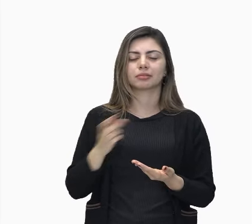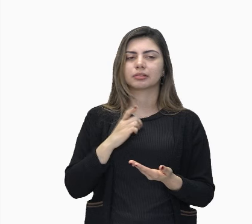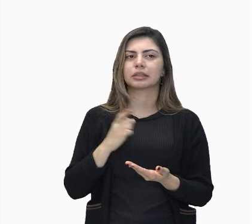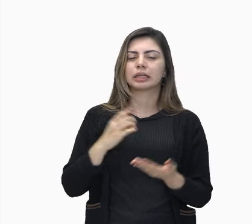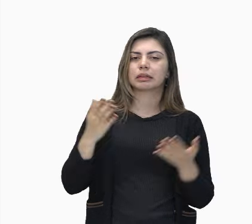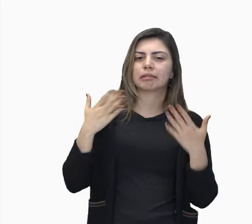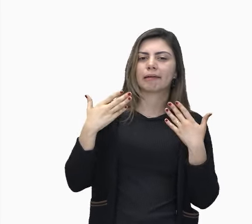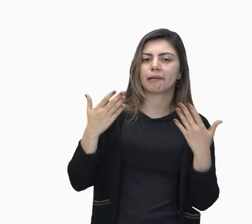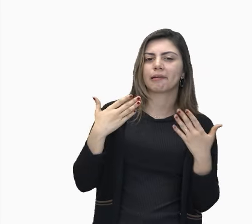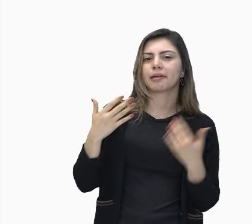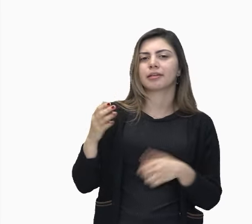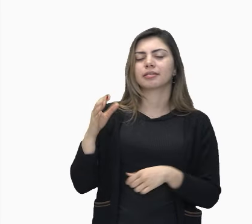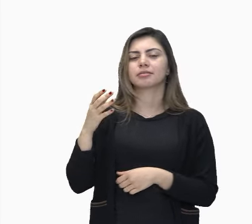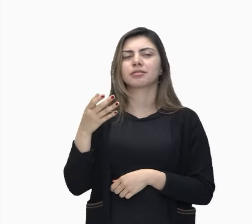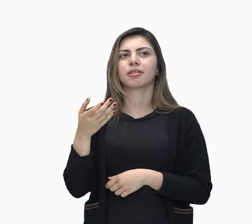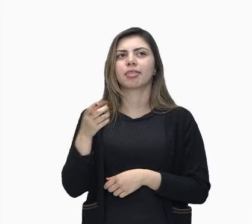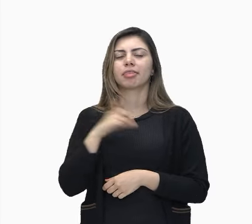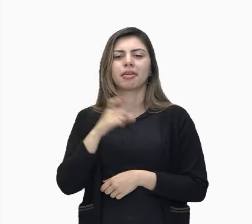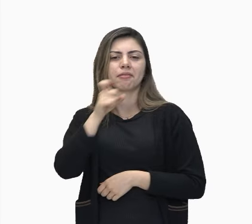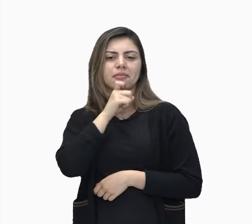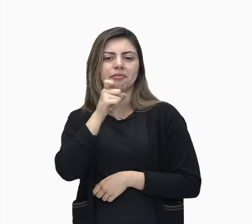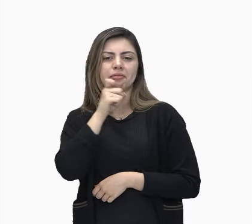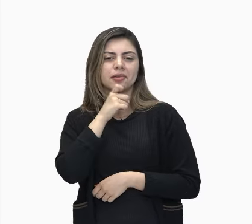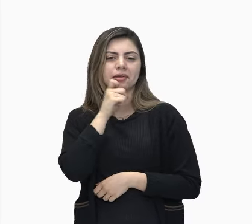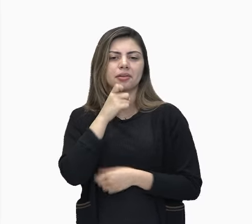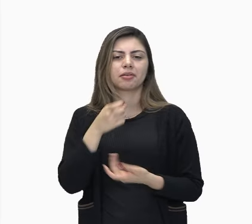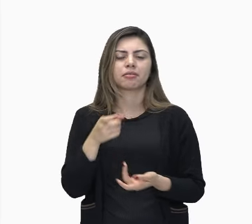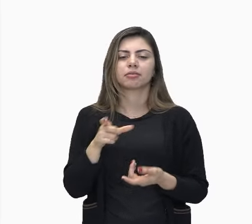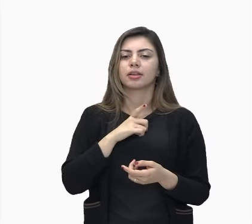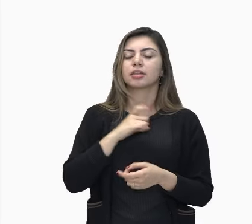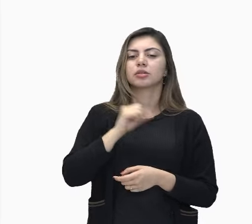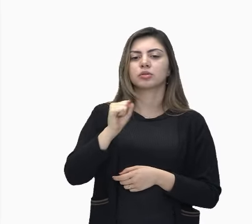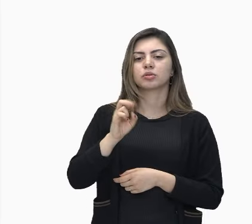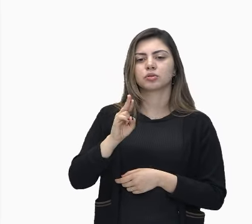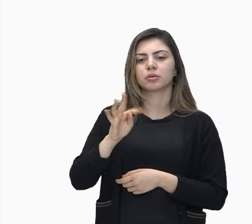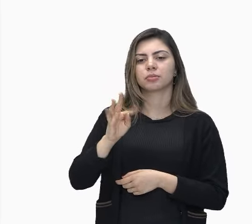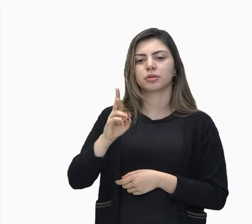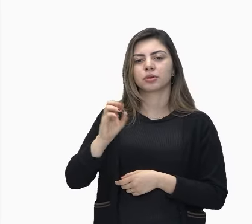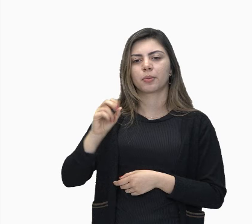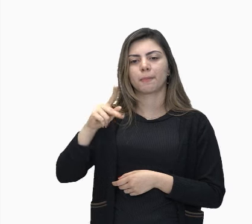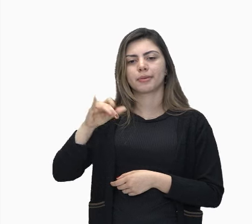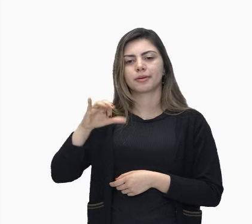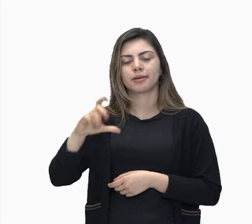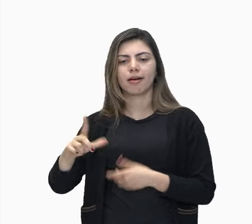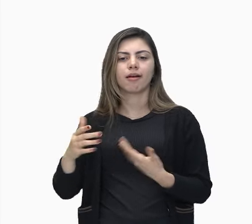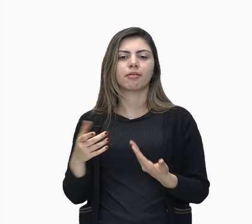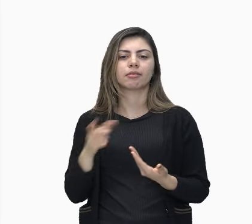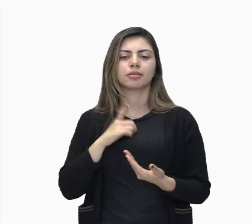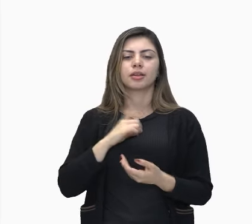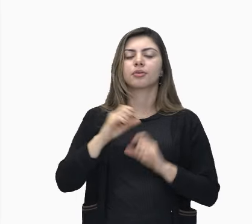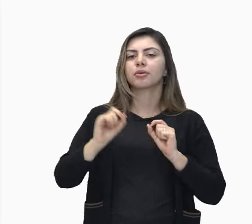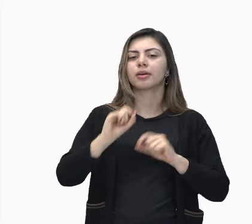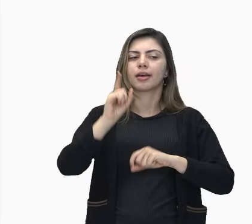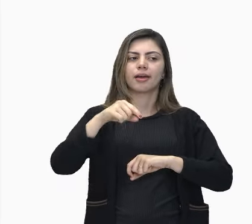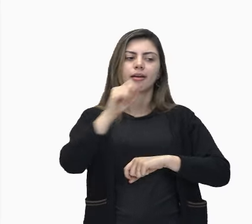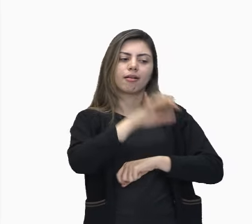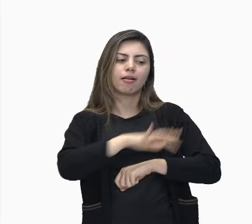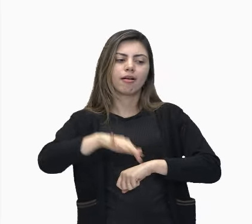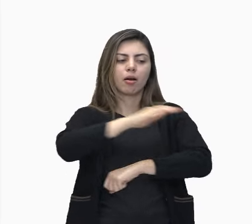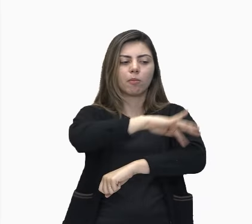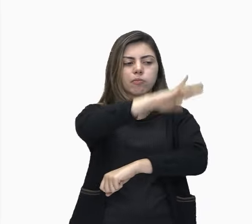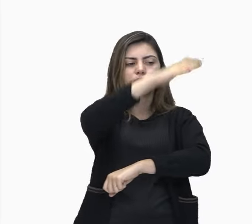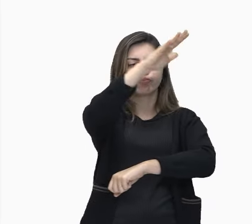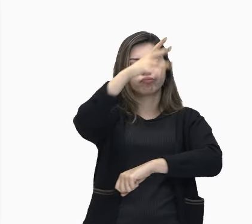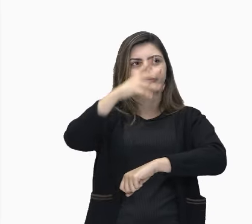clima subtropical úmido também, o subtropical de altitude, que são as áreas de relevo ali, né, com maior